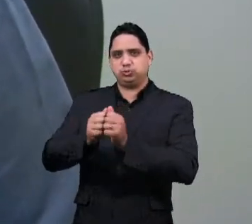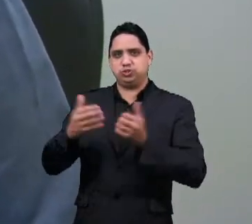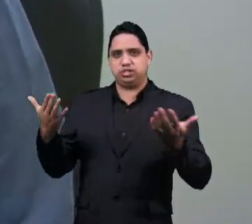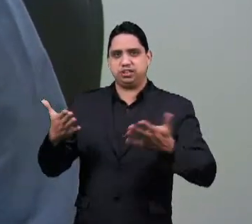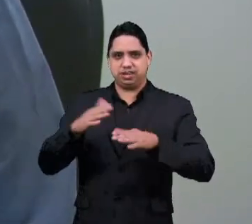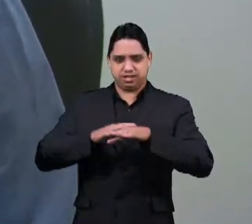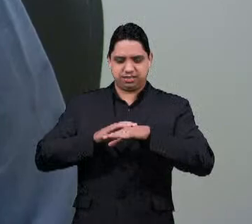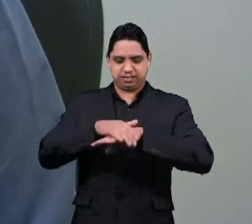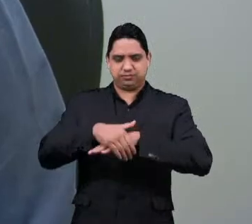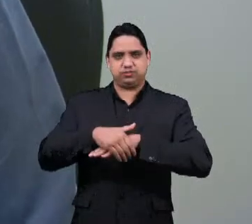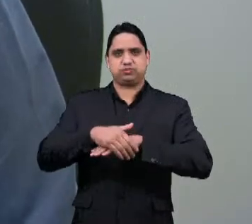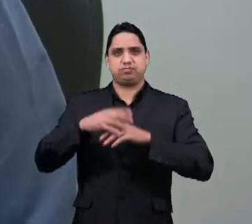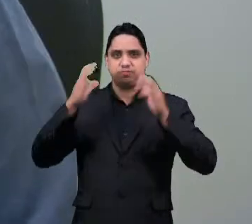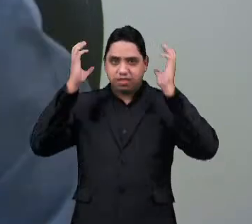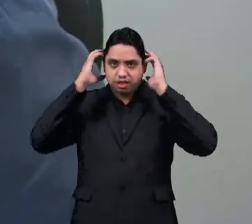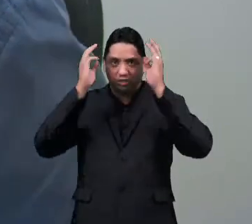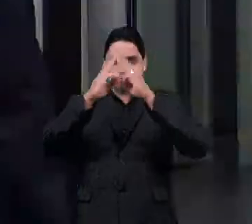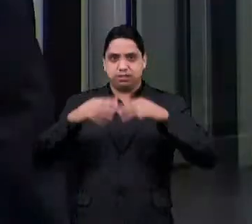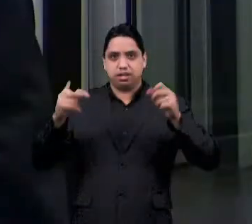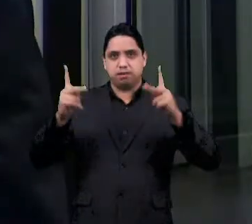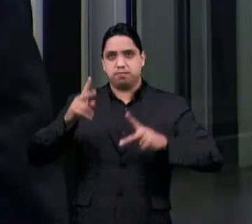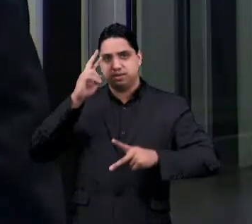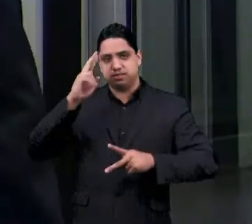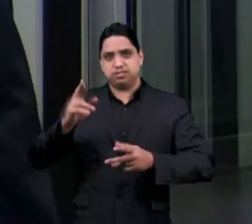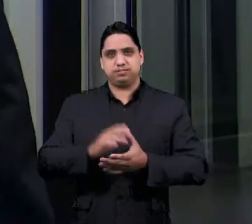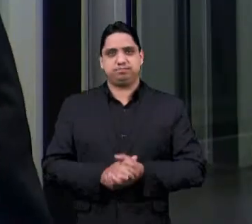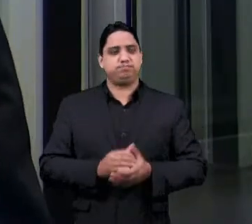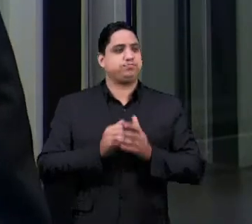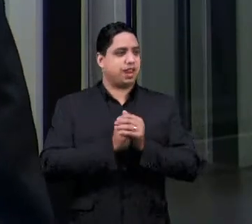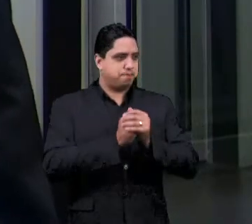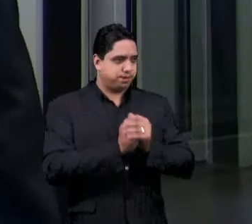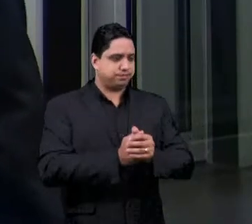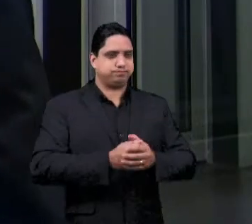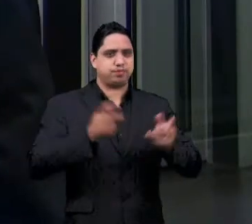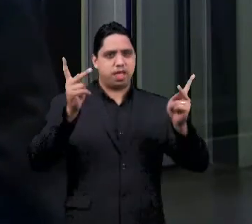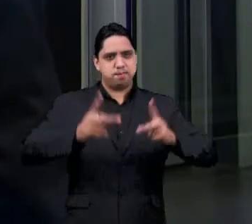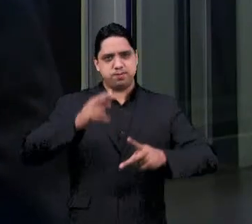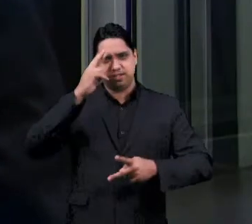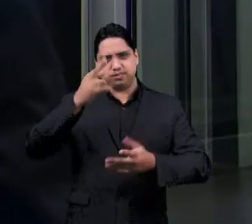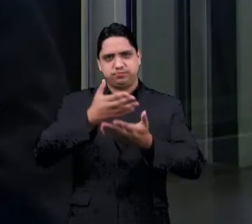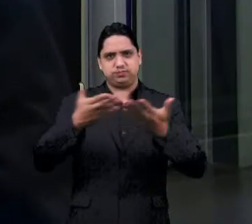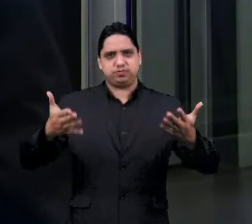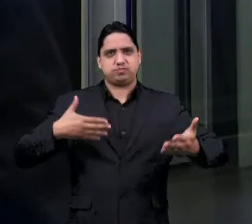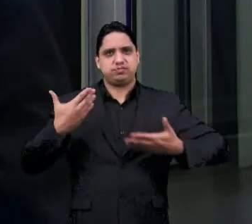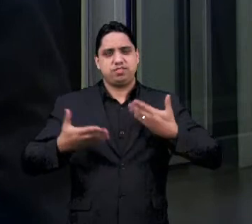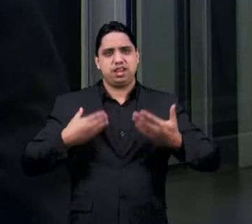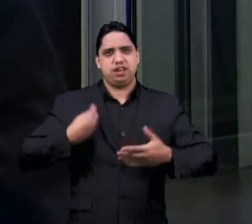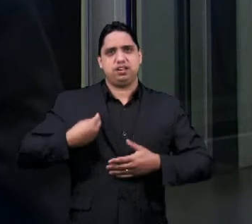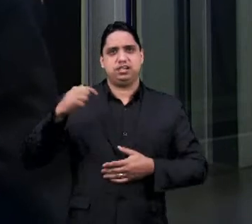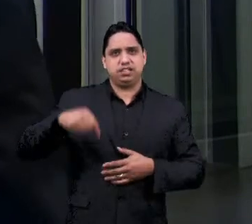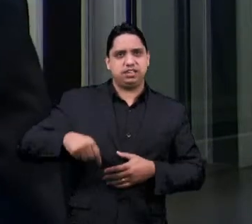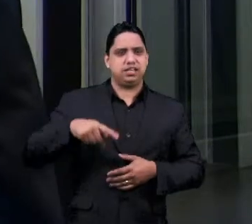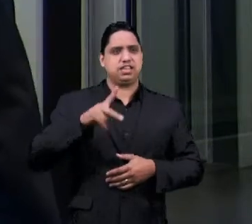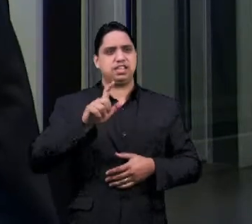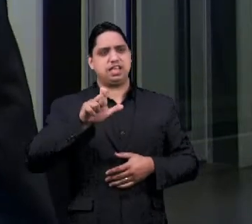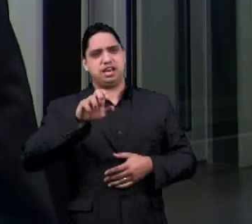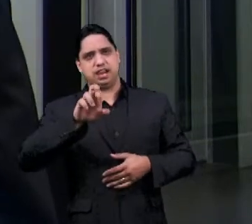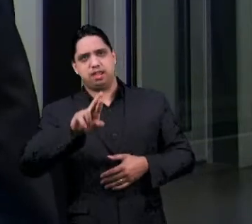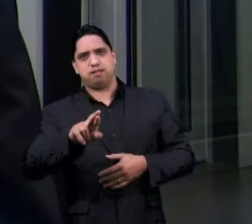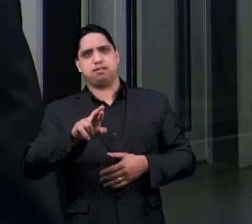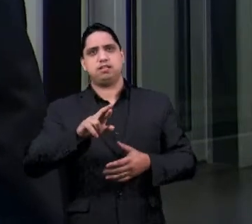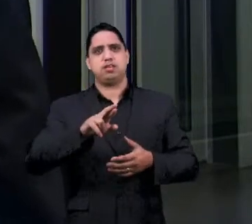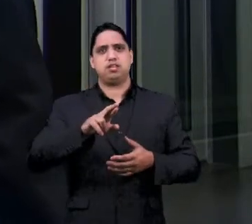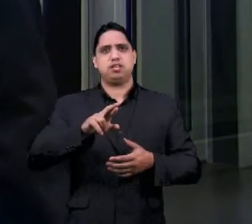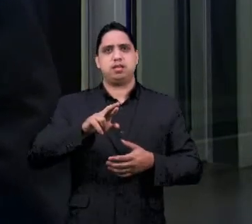na Rádio Manaim. A paz do Senhor. Amém. A paz do Senhor. Uma alegria estar aqui. A paz do Senhor, Kleber. A paz do Senhor, Elias.